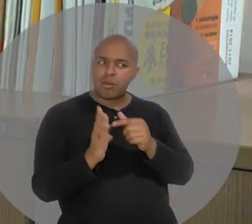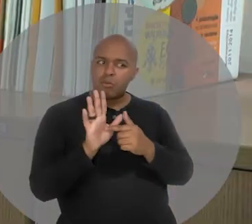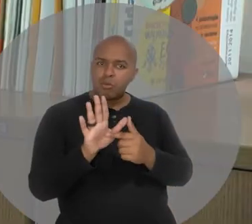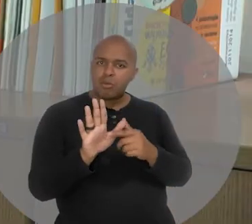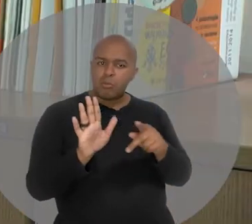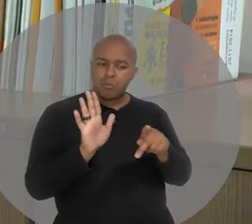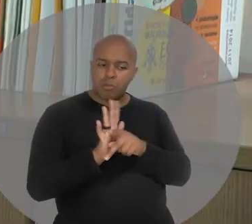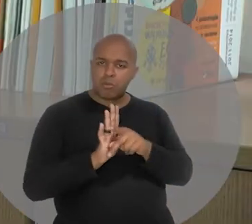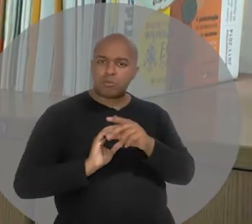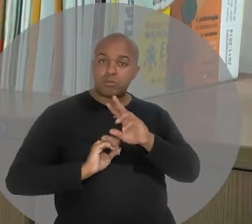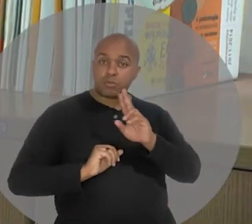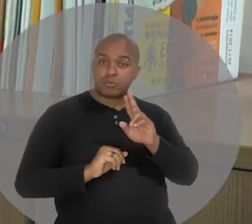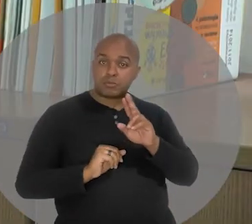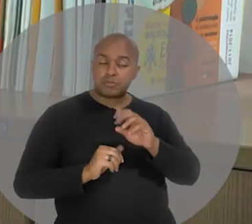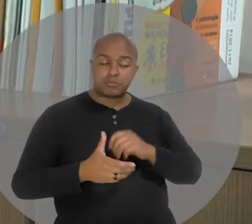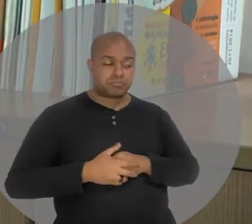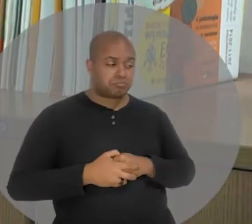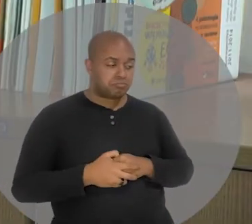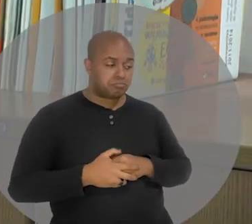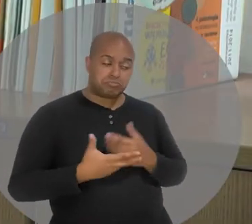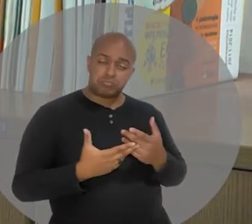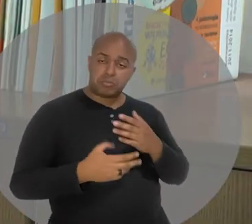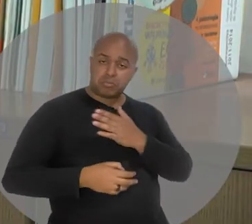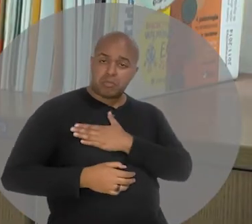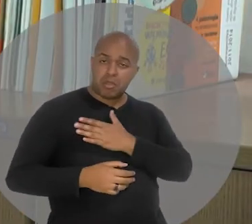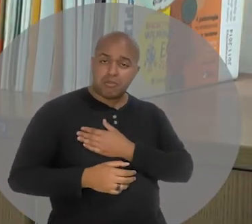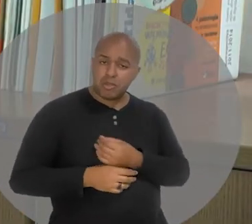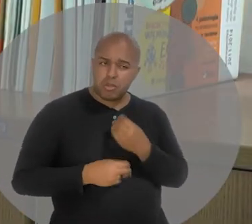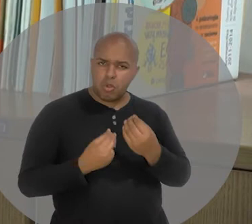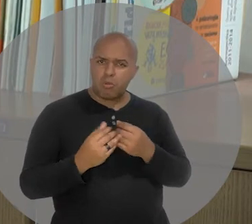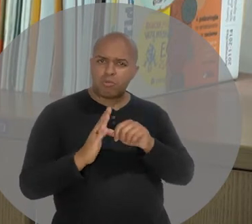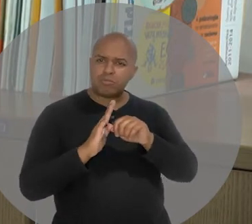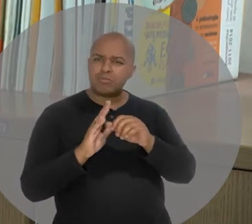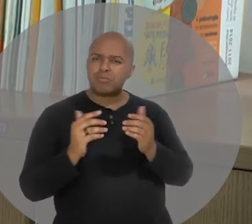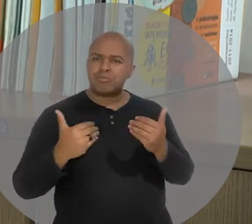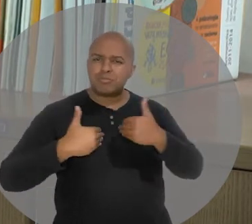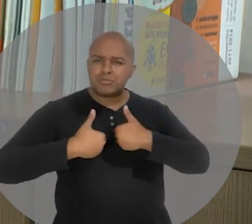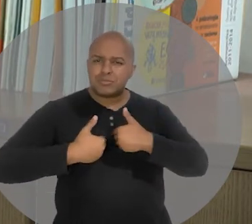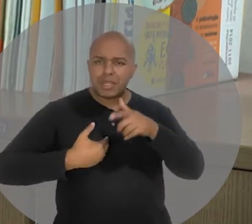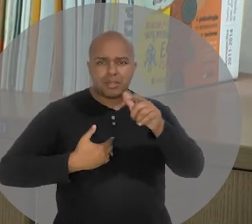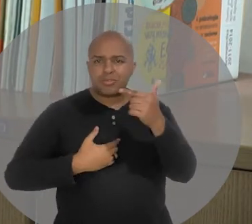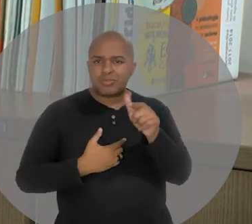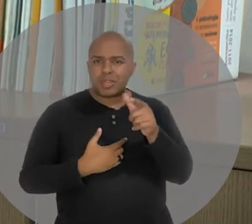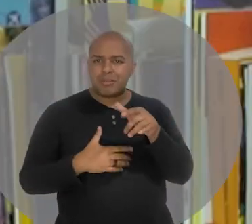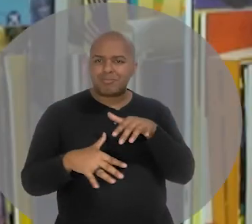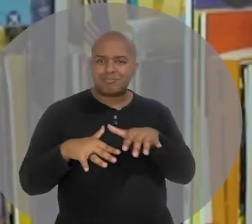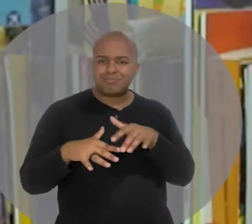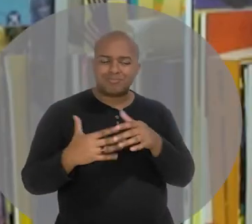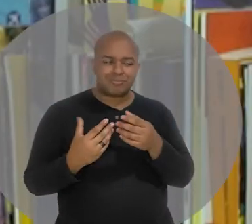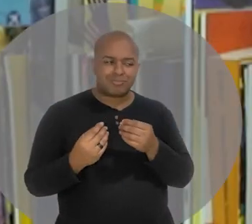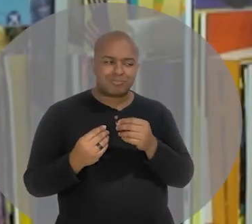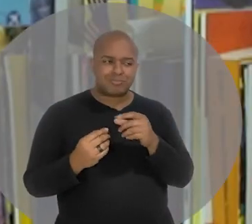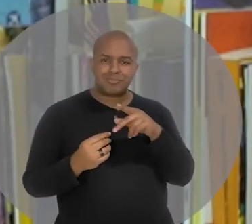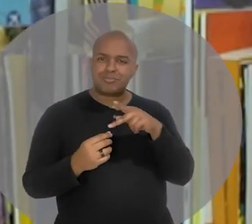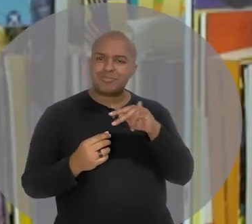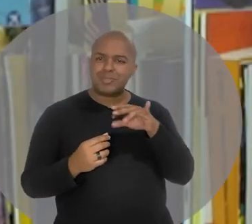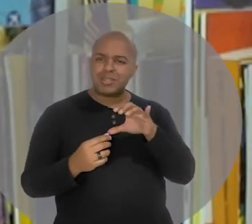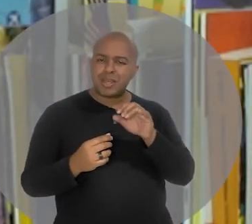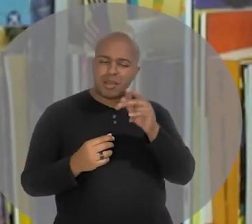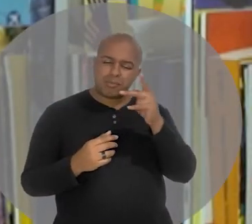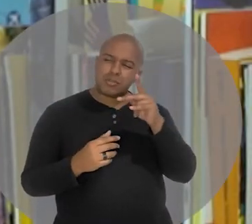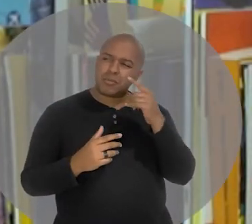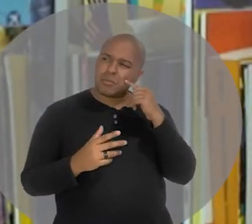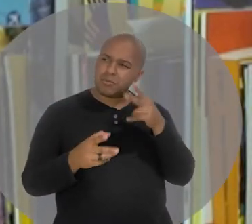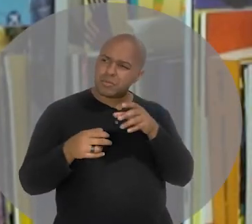nome. E meu filho, como autista, ele não tem o movimento de pinça. A professora tinha